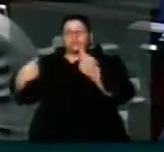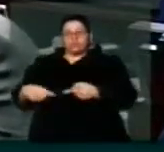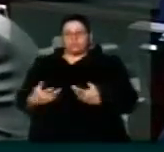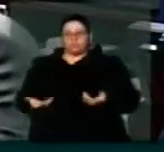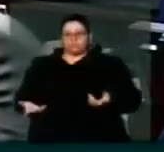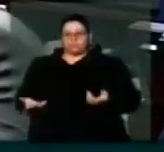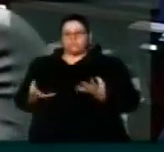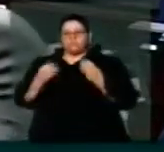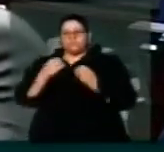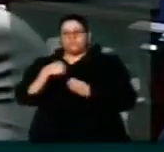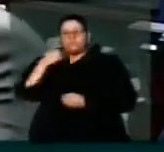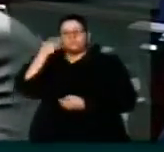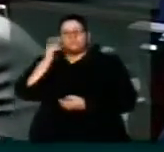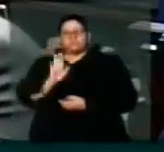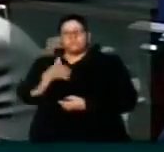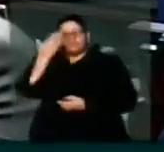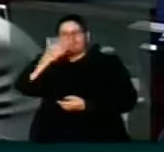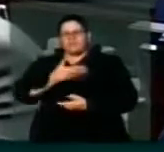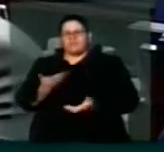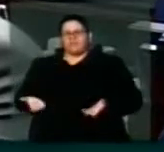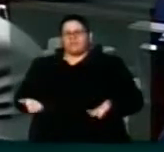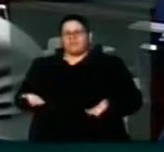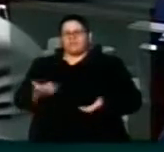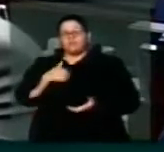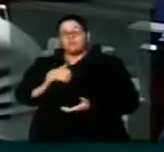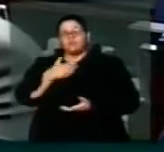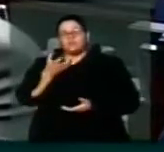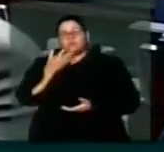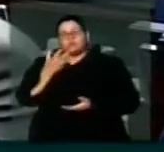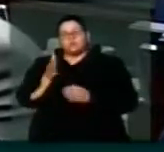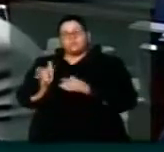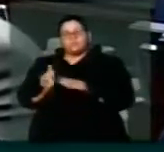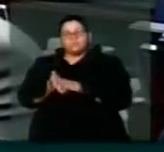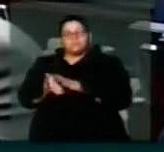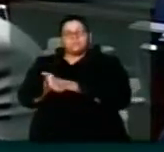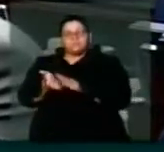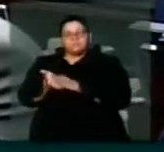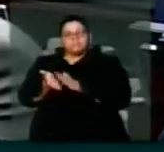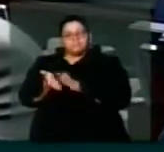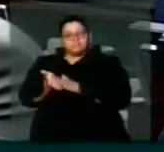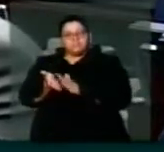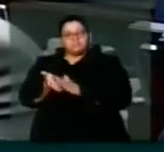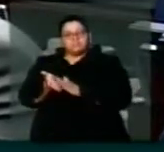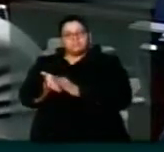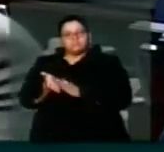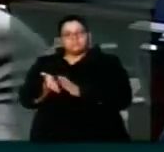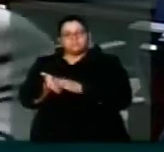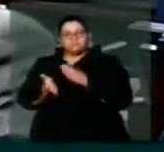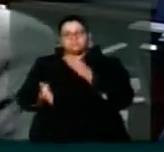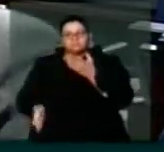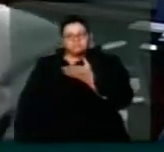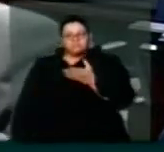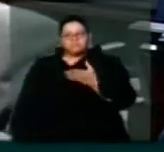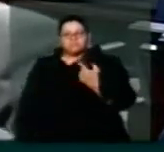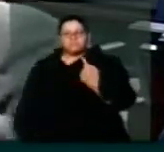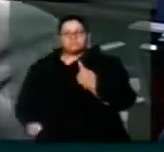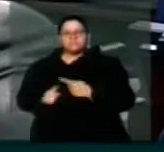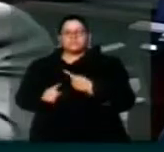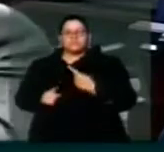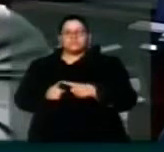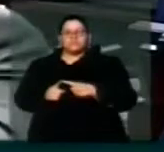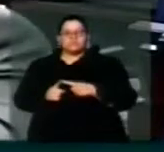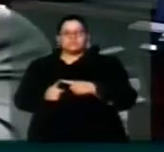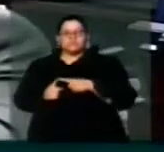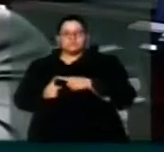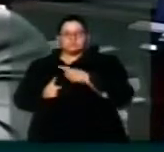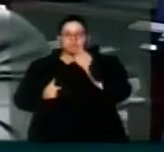Vossa Excelência, quando espontaneamente, só uma pergunta porque estava chegando, quando diz que aqueles que manifestadamente queiram